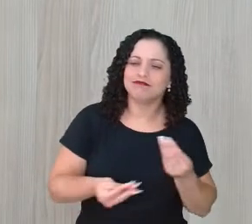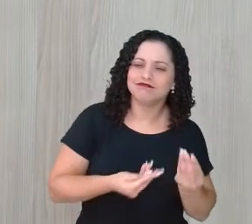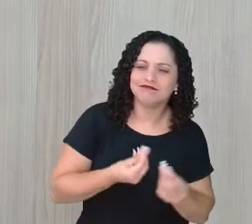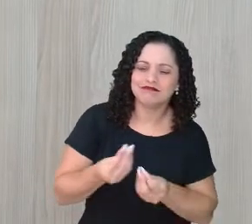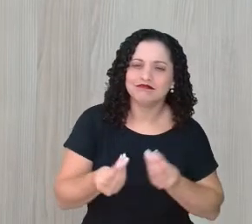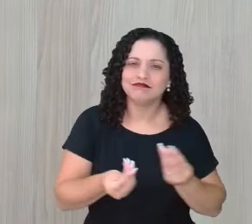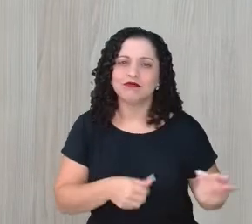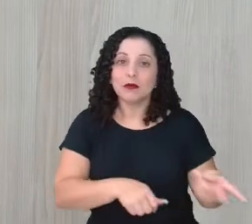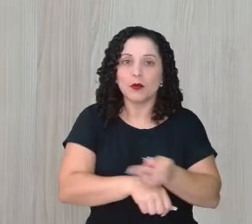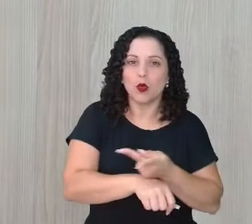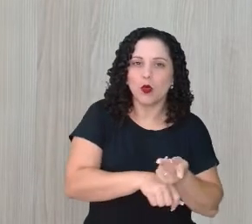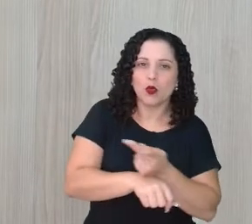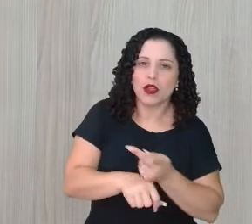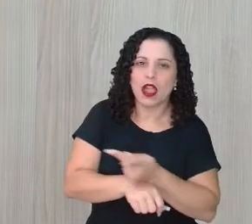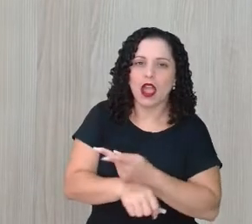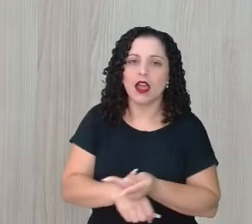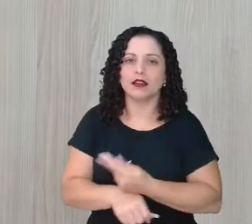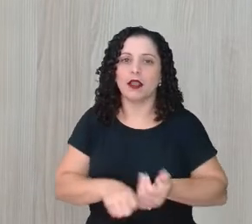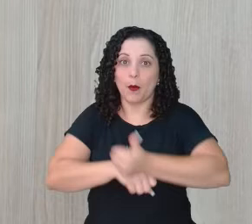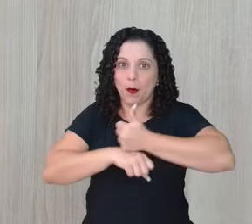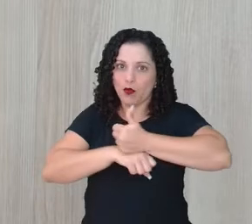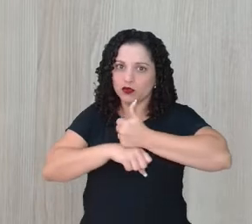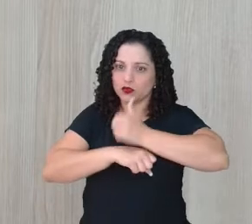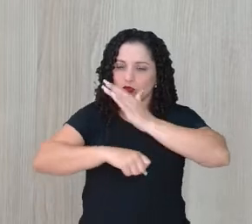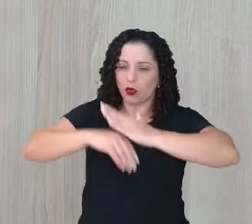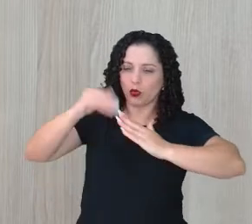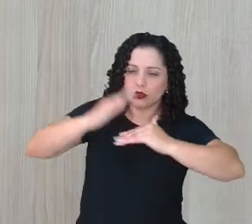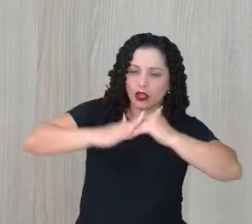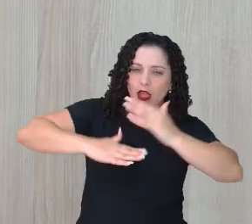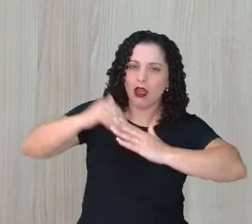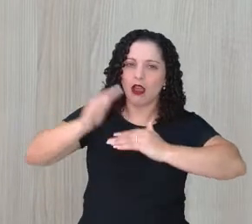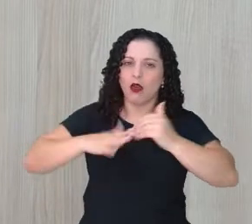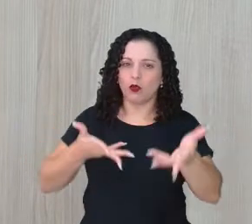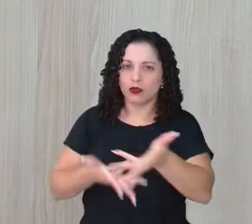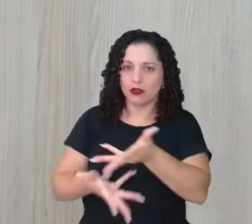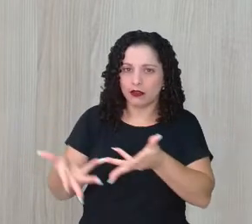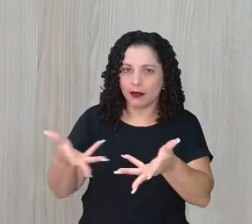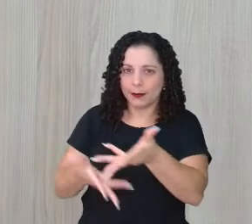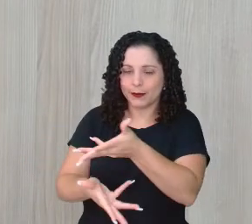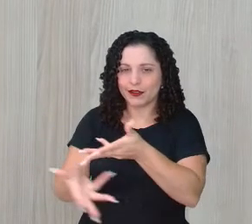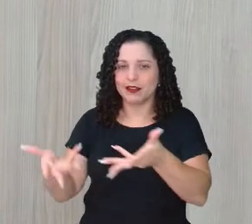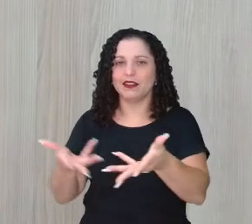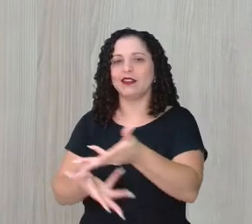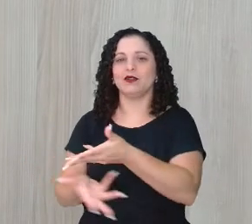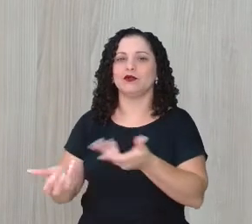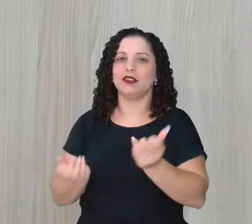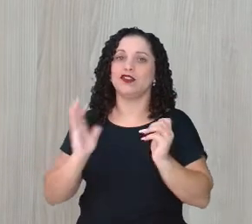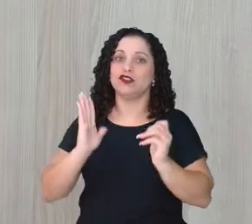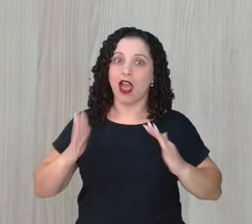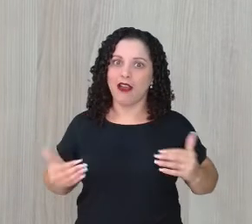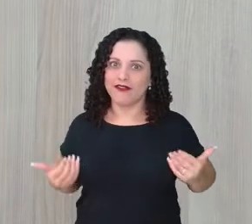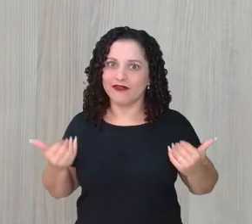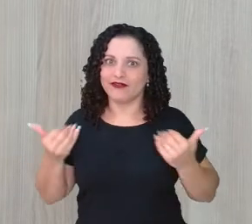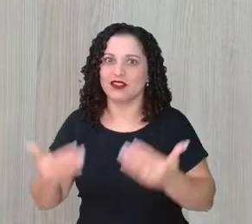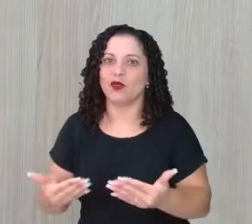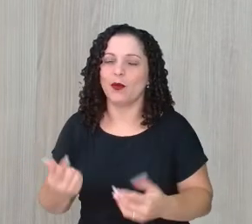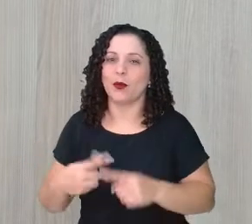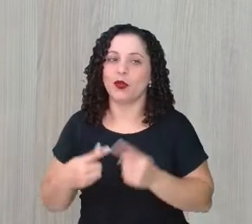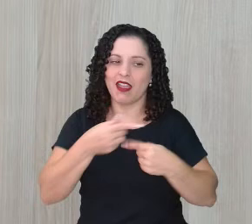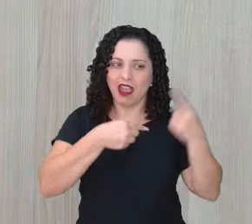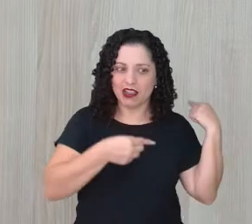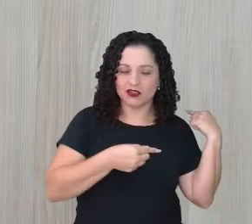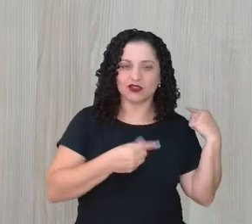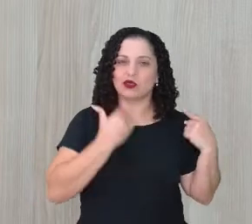que pudesse identificar e começar já o acompanhamento com ele. E ele já avançou muito, porque ele não conseguia falar,